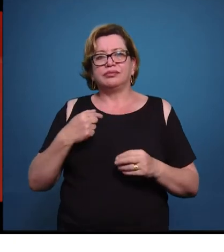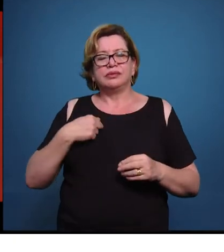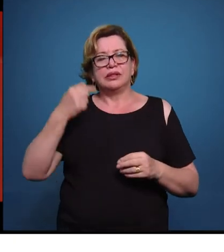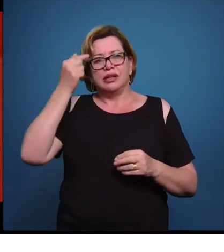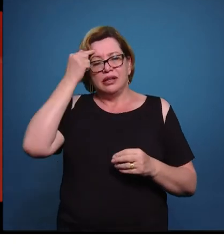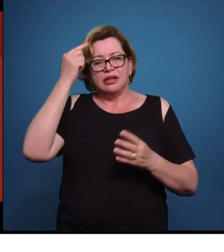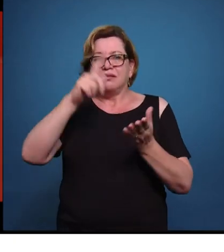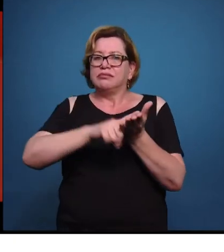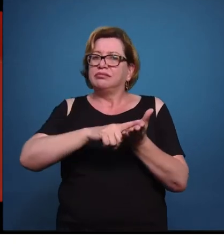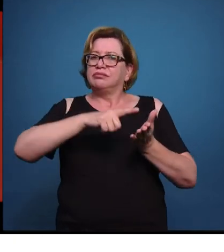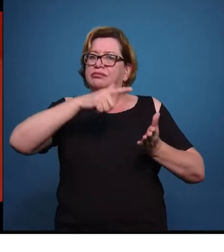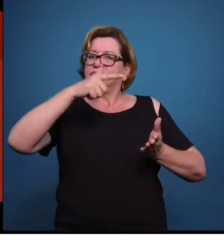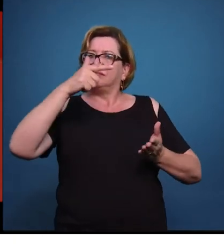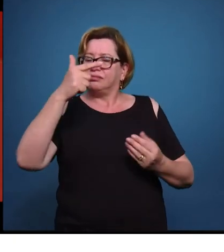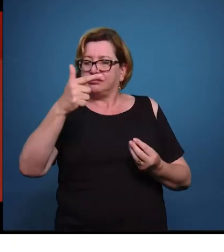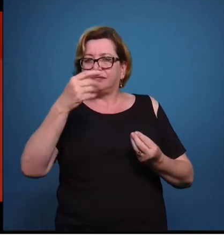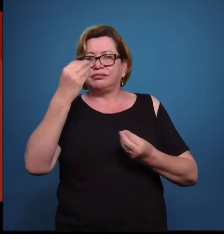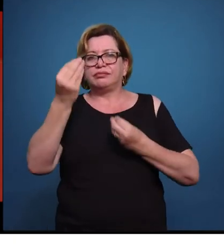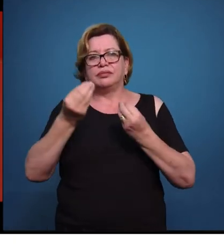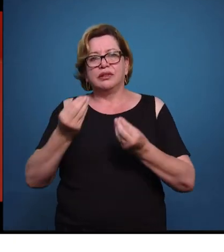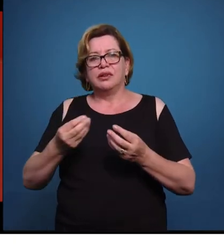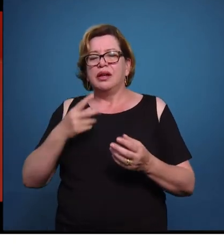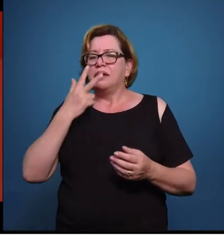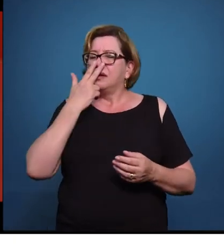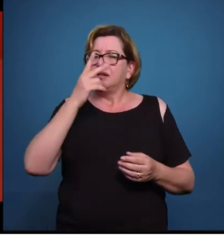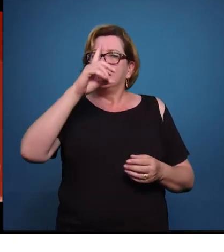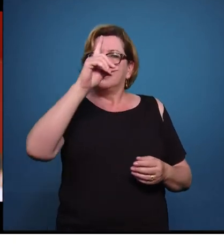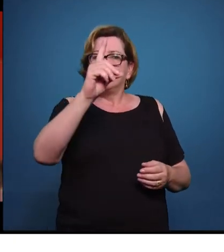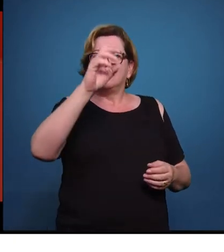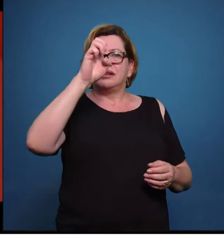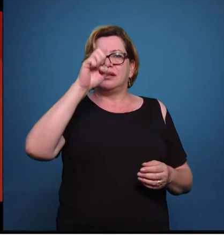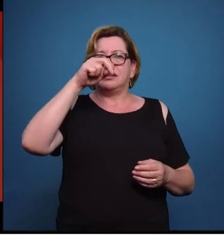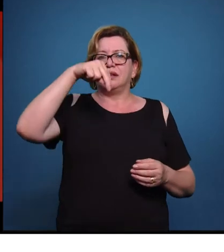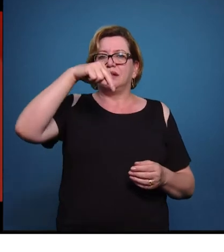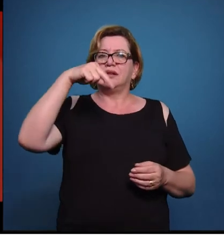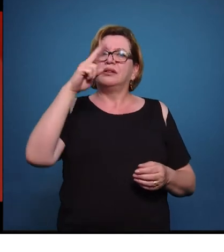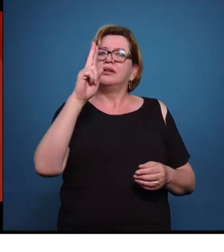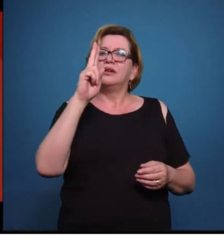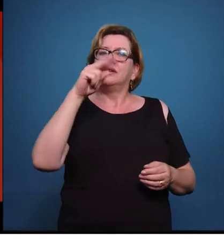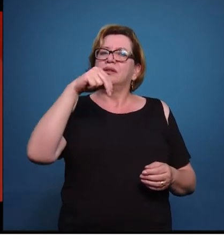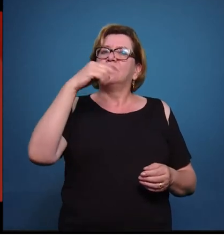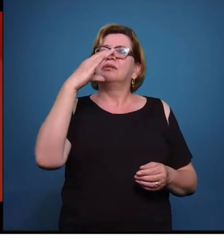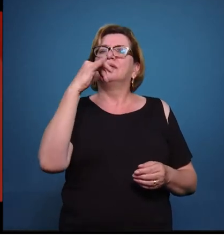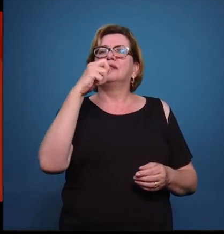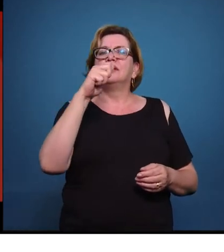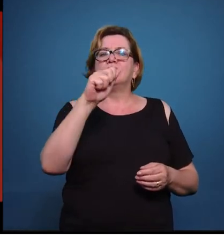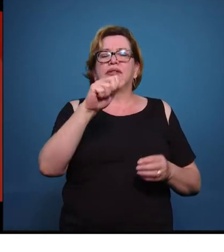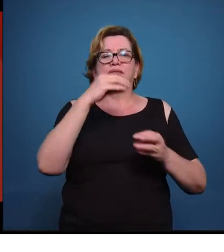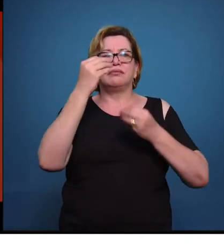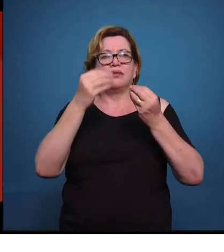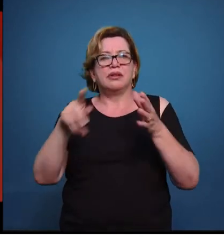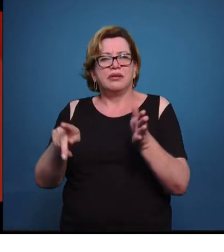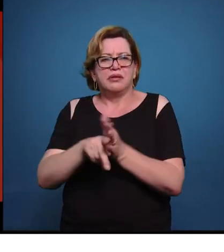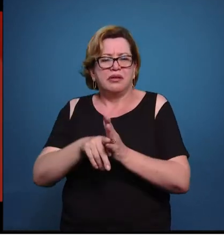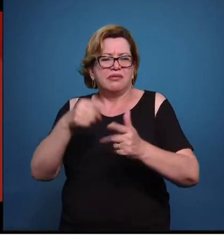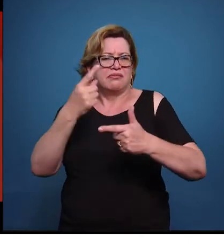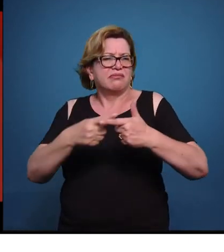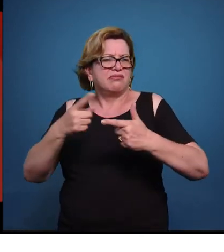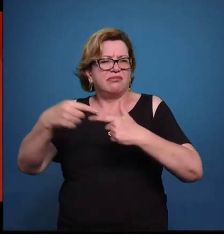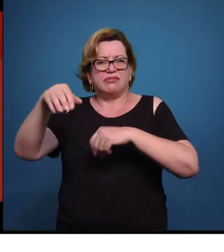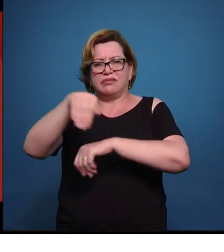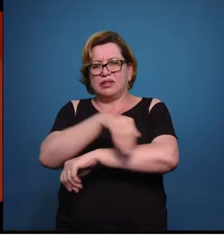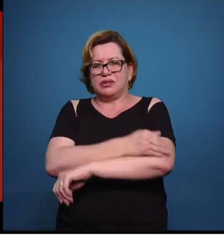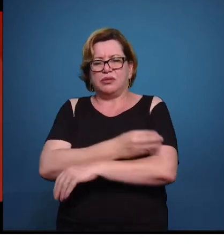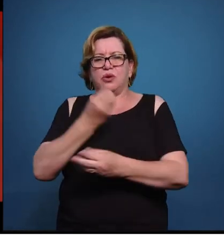mídia impressa, o jornalismo, com a denúncia do buraco de rua, da denúncia em relação aos recursos